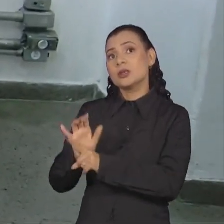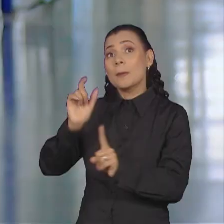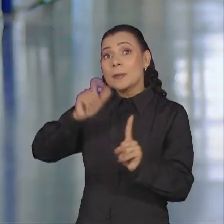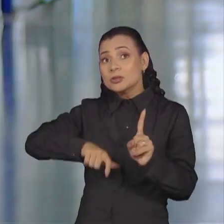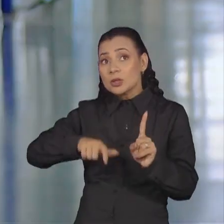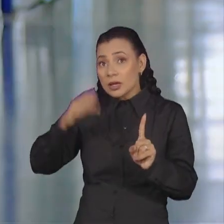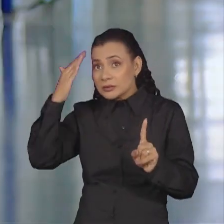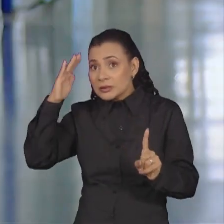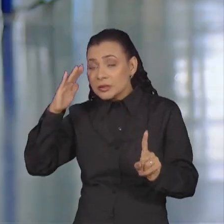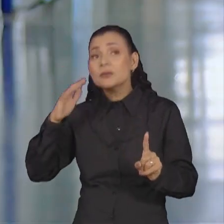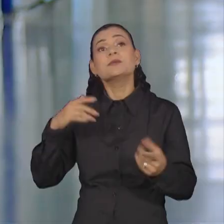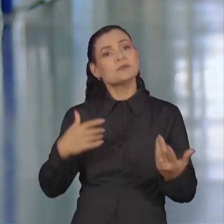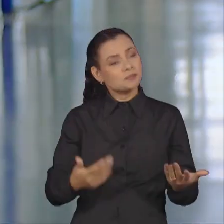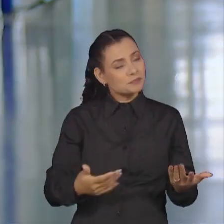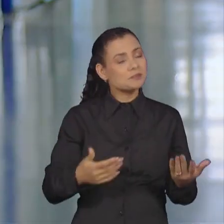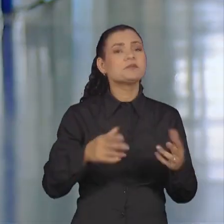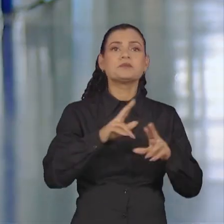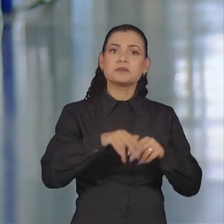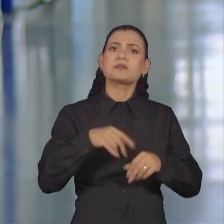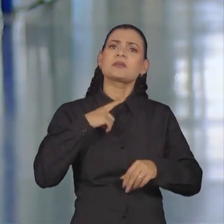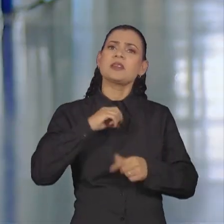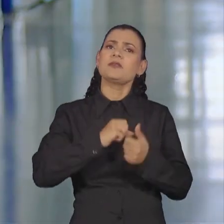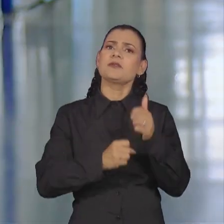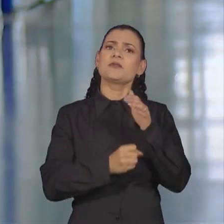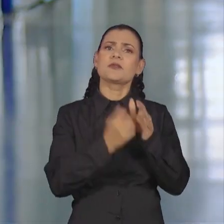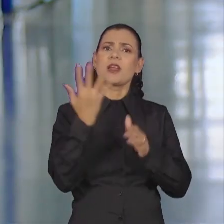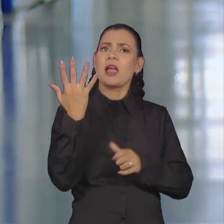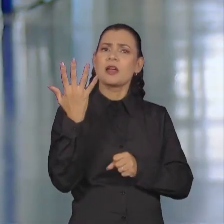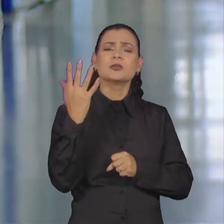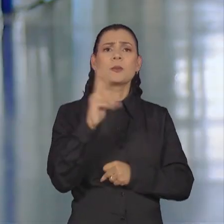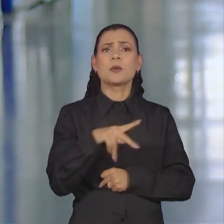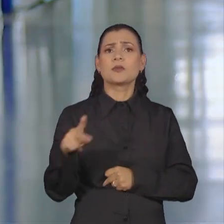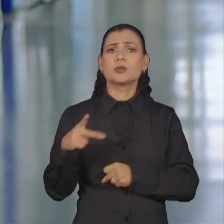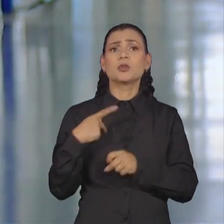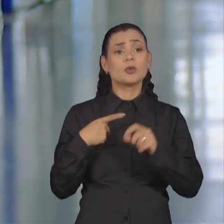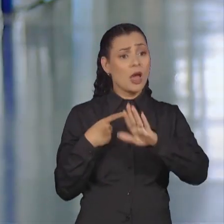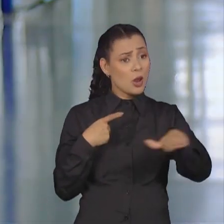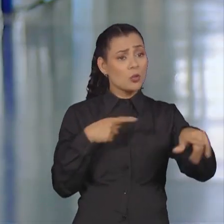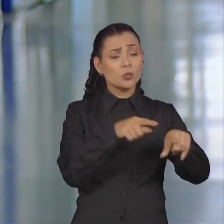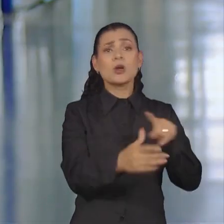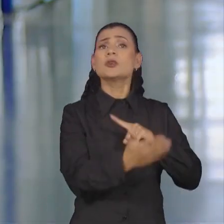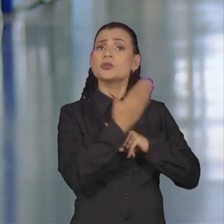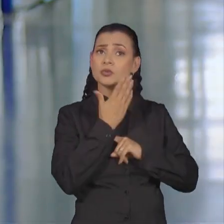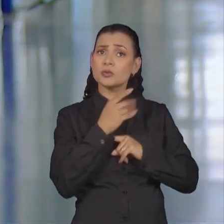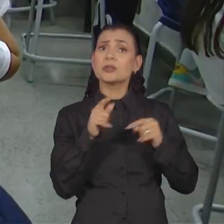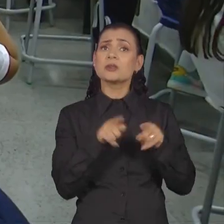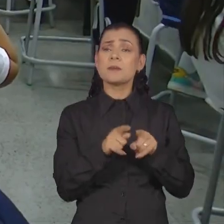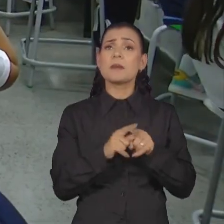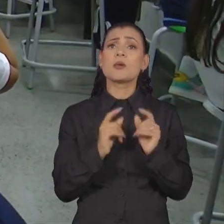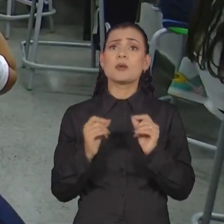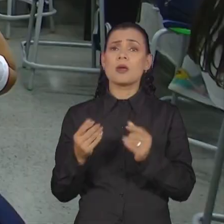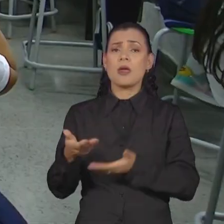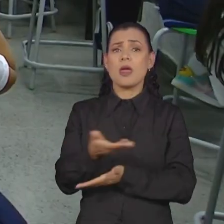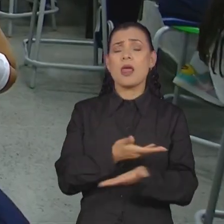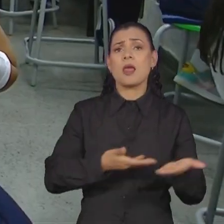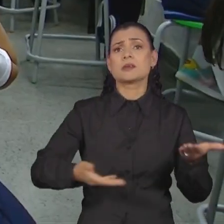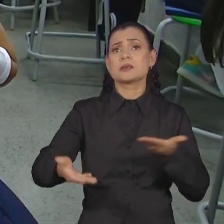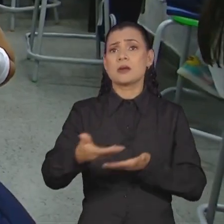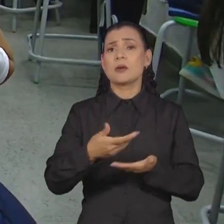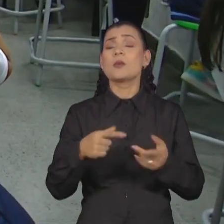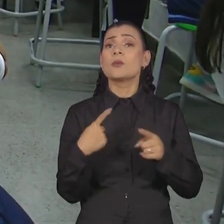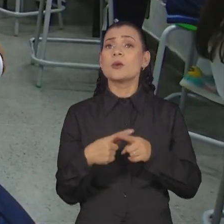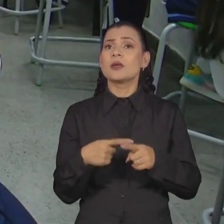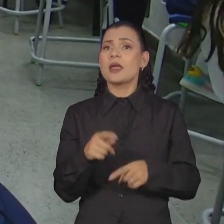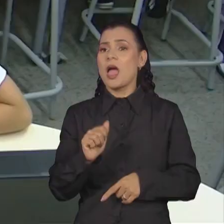tá bom? Nós já tivemos vários relatos de professores, o quanto eles ajudam, inclusive nessa questão geracional, né? Porque o estudante, ele aprende de